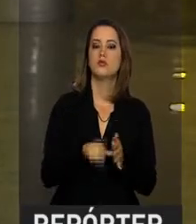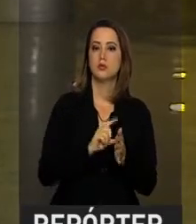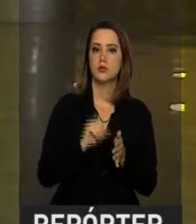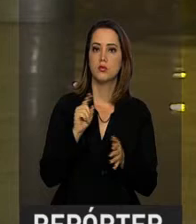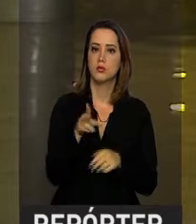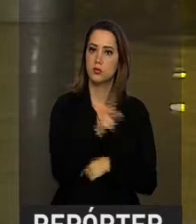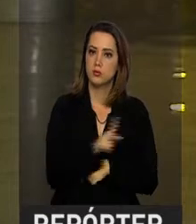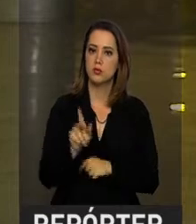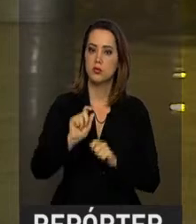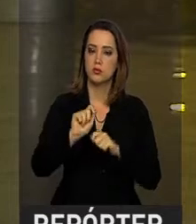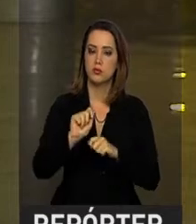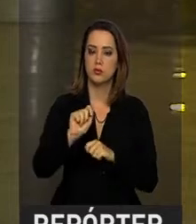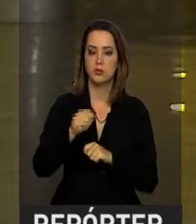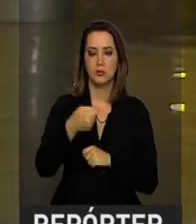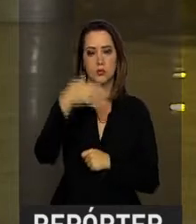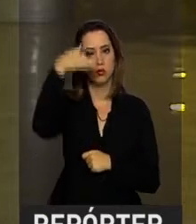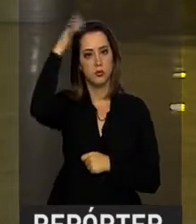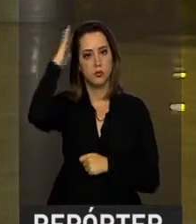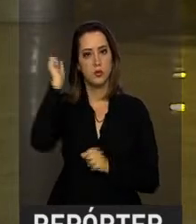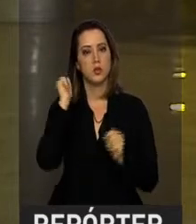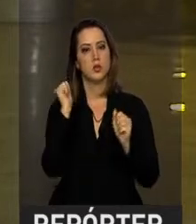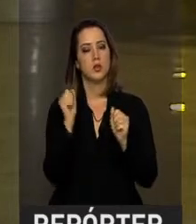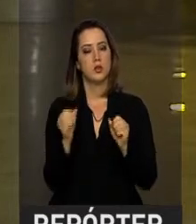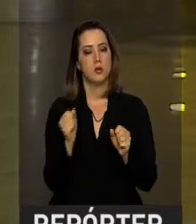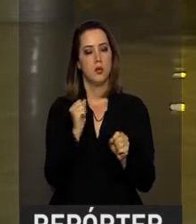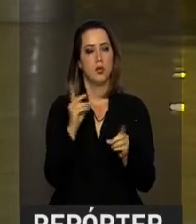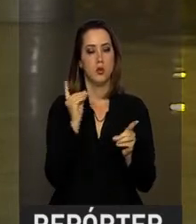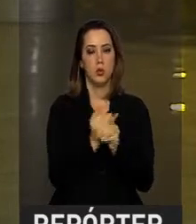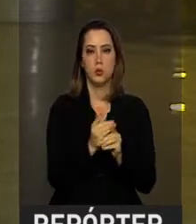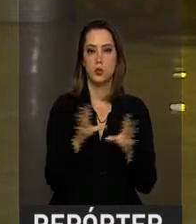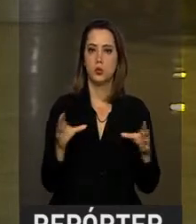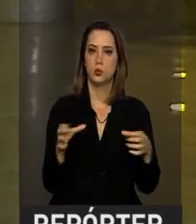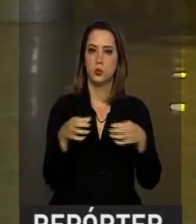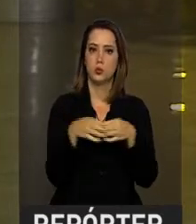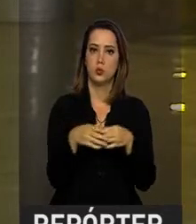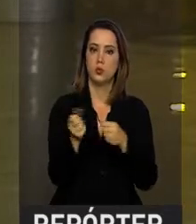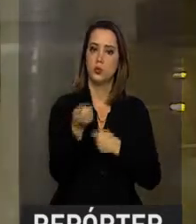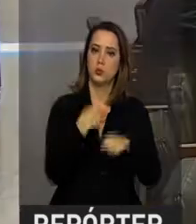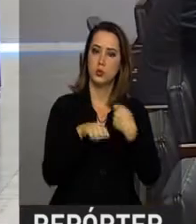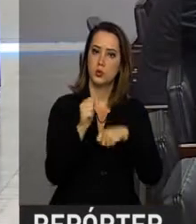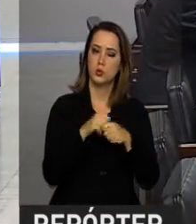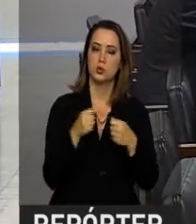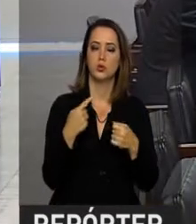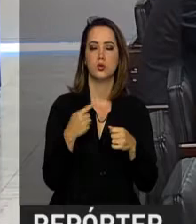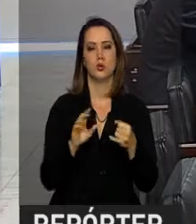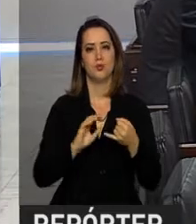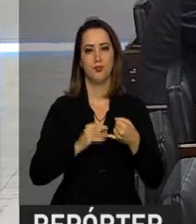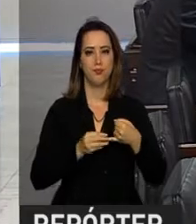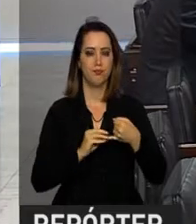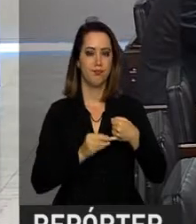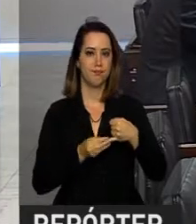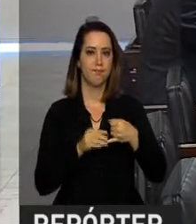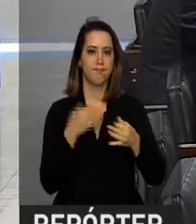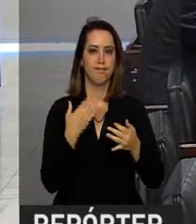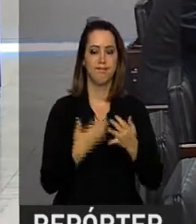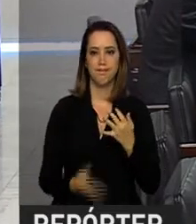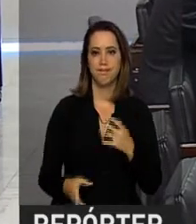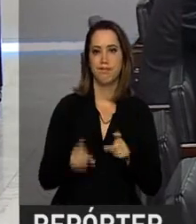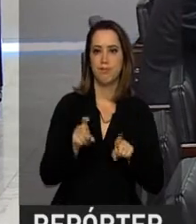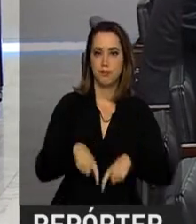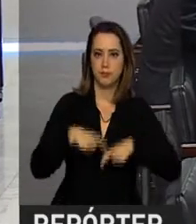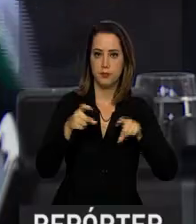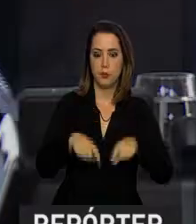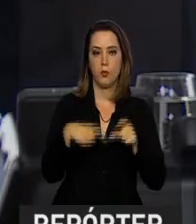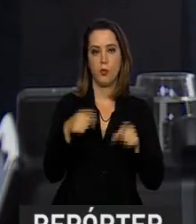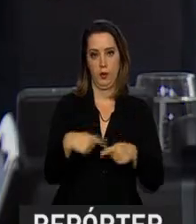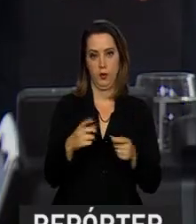reuniu com ministros do núcleo econômico do governo a quebra na safra de feijão ocasionada por problemas climáticos foi